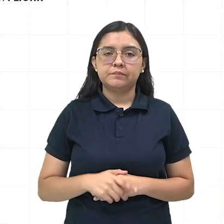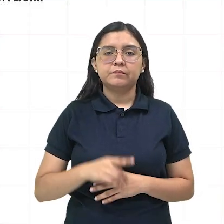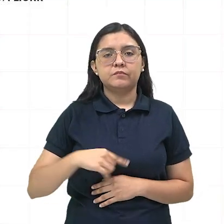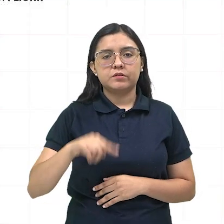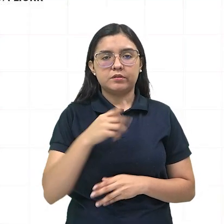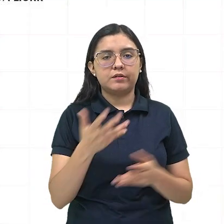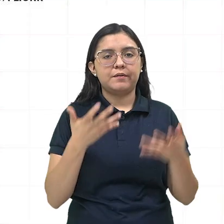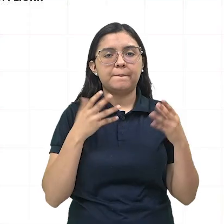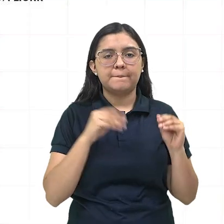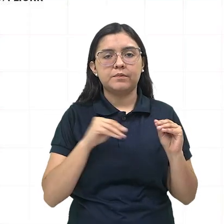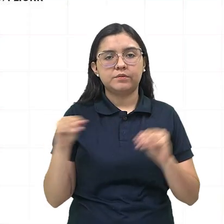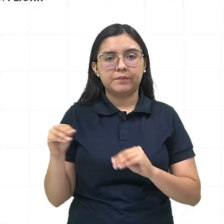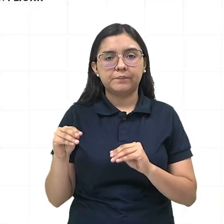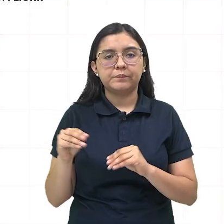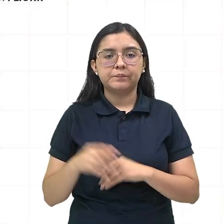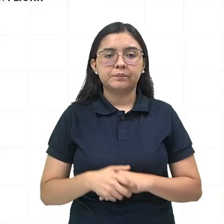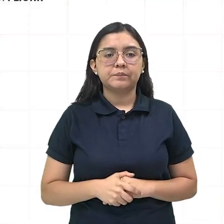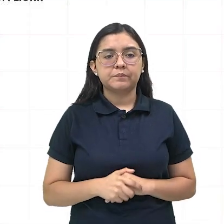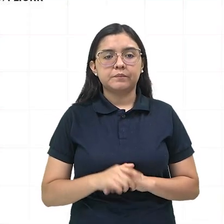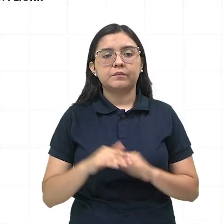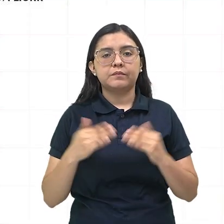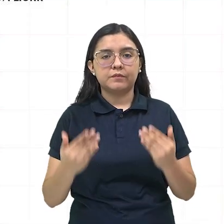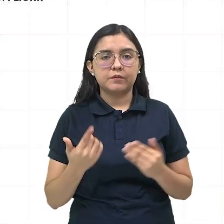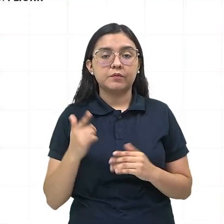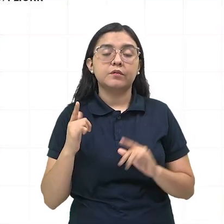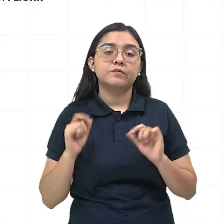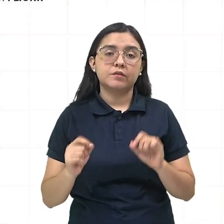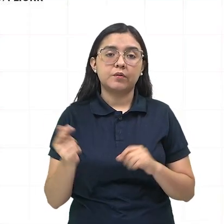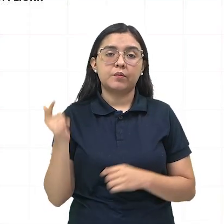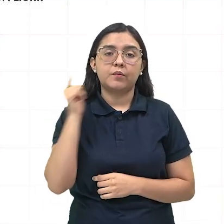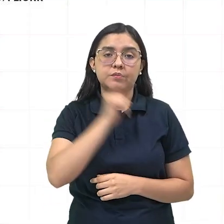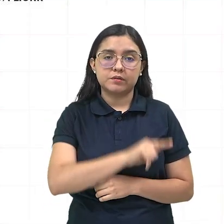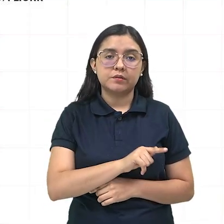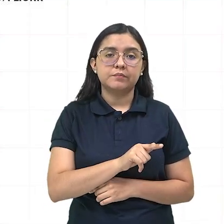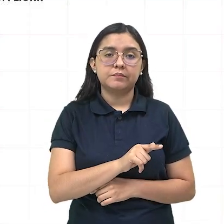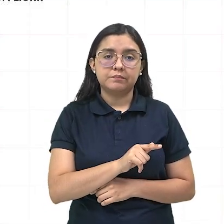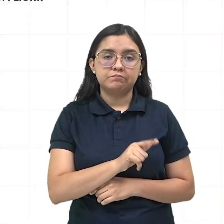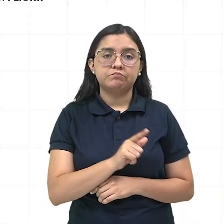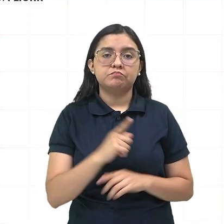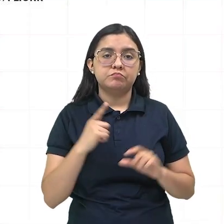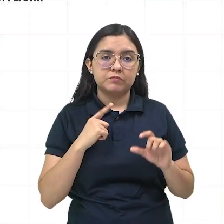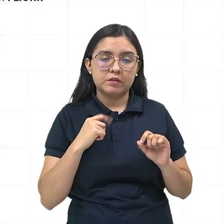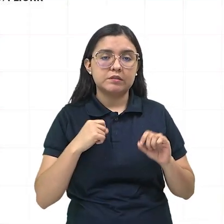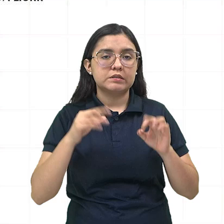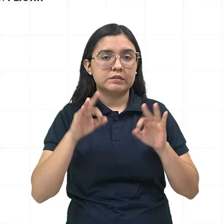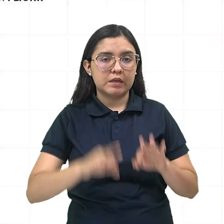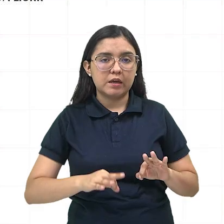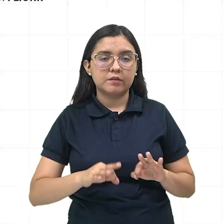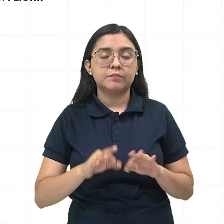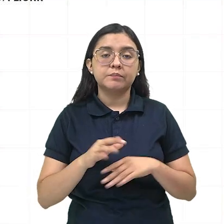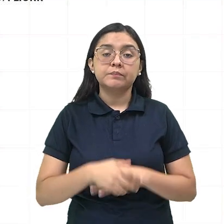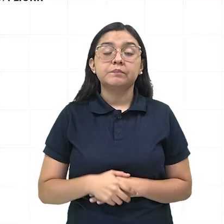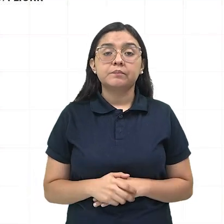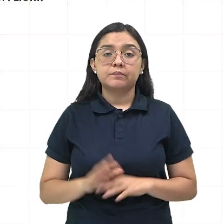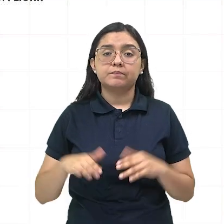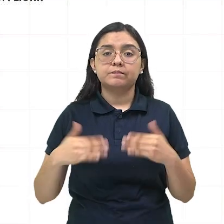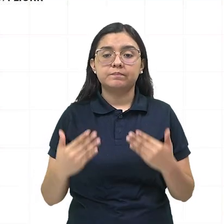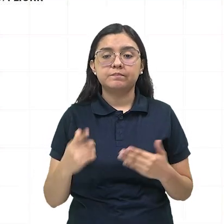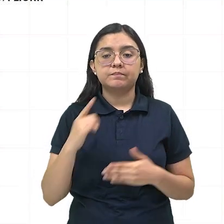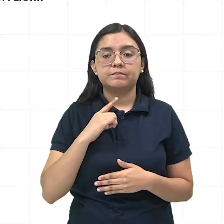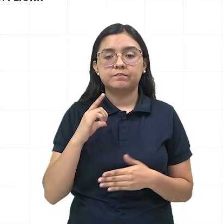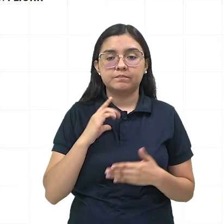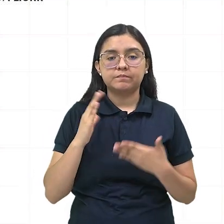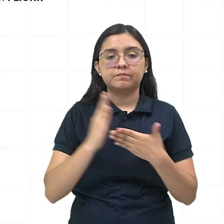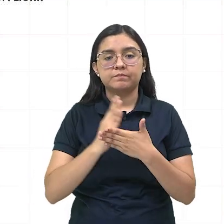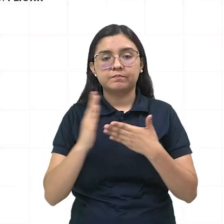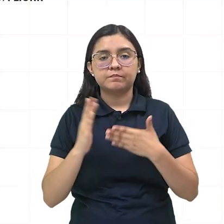querer mudar, outra coisa é você conseguir fazer isso de maneira legal, legalizada, né? Então tem muitos casos onde as